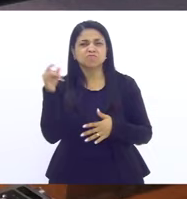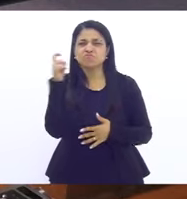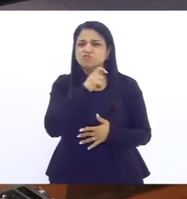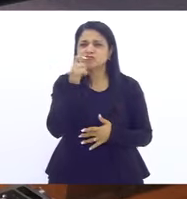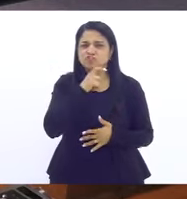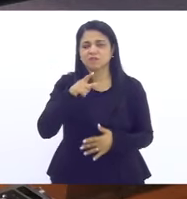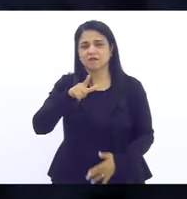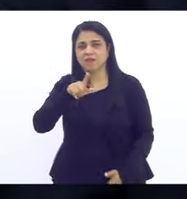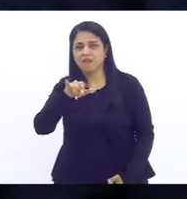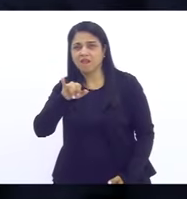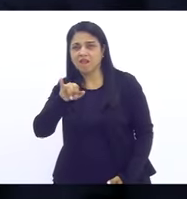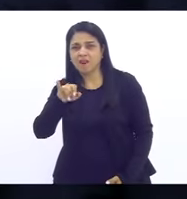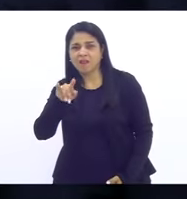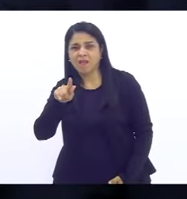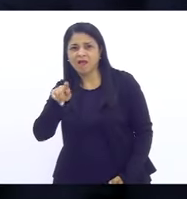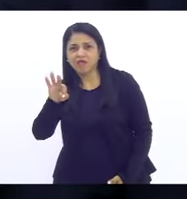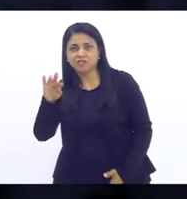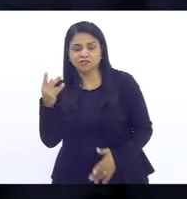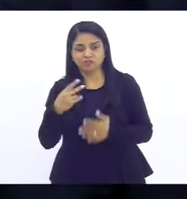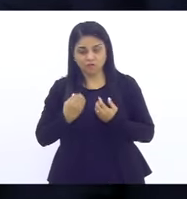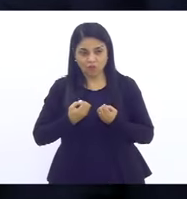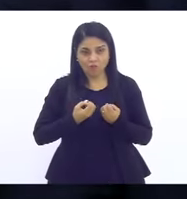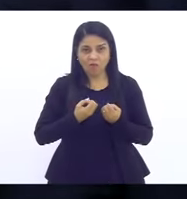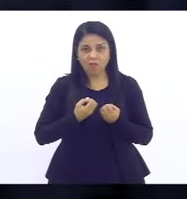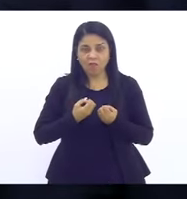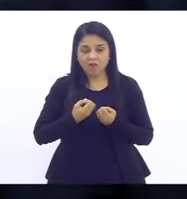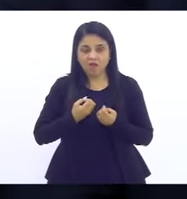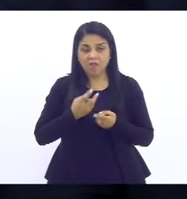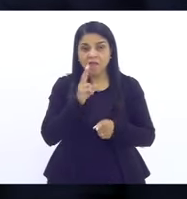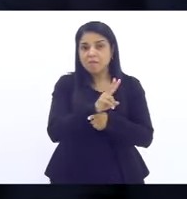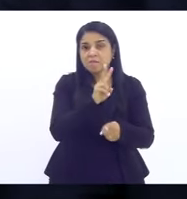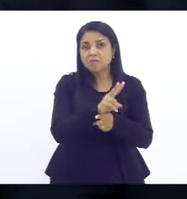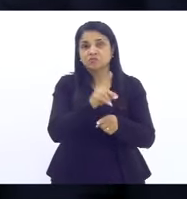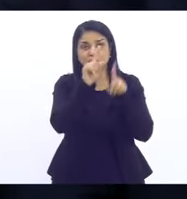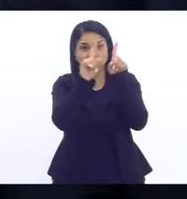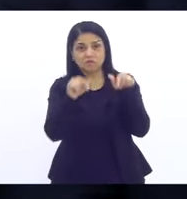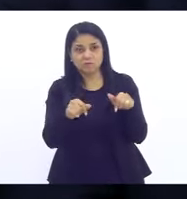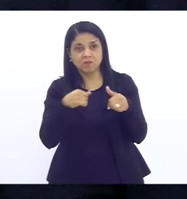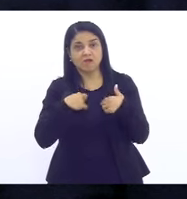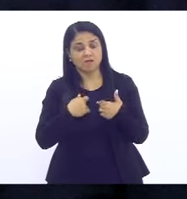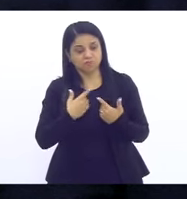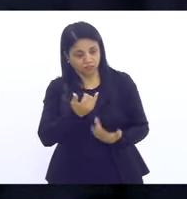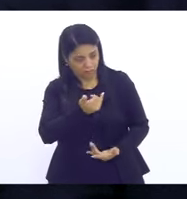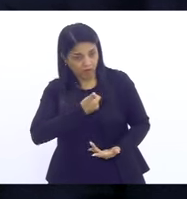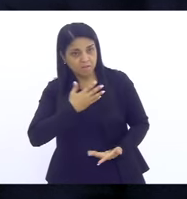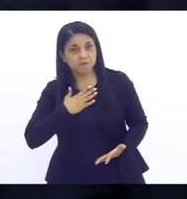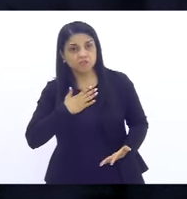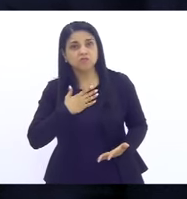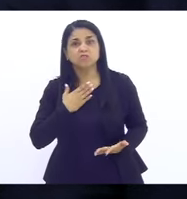cedeu equipes e funcionários para a Enel, pô. Chegou esse relato para a gente e eu quero depois saber se é verdade, pô.